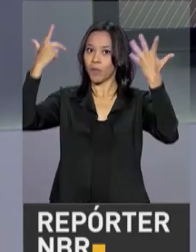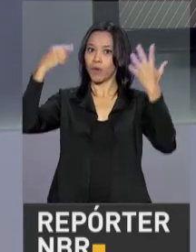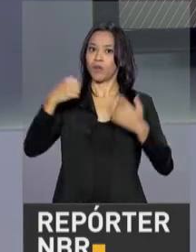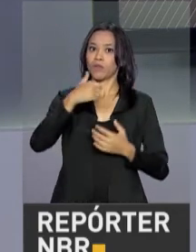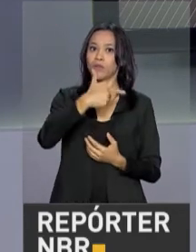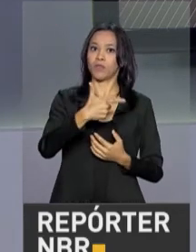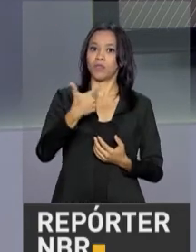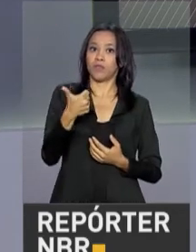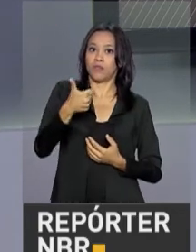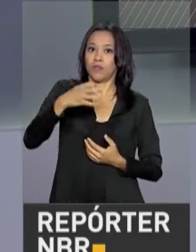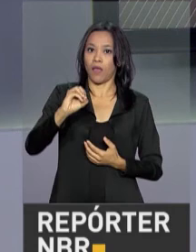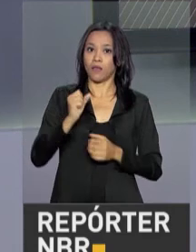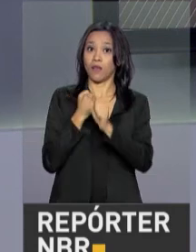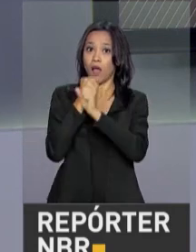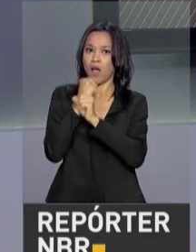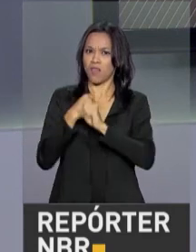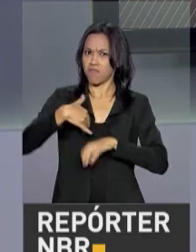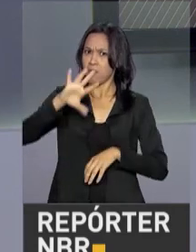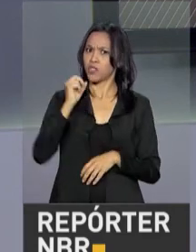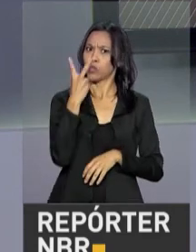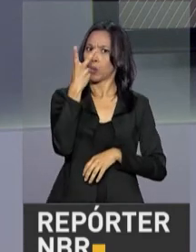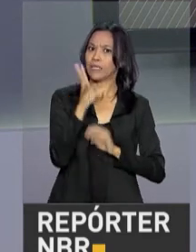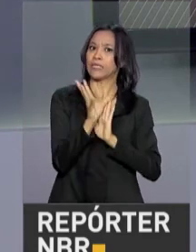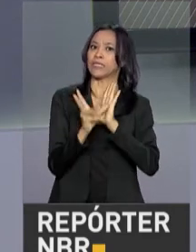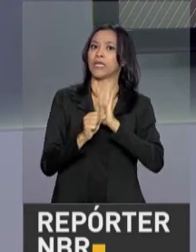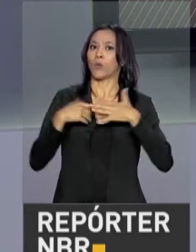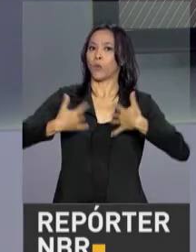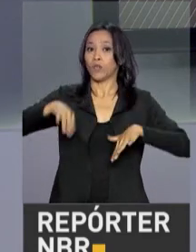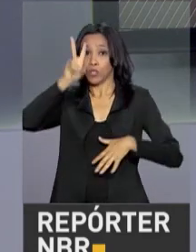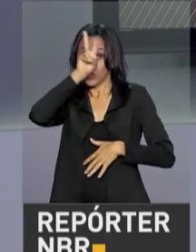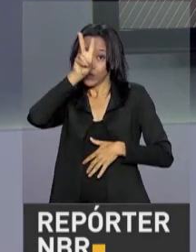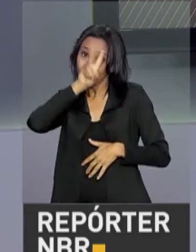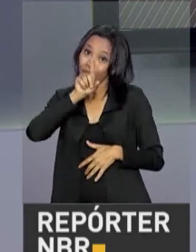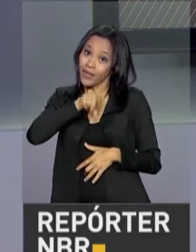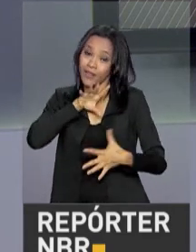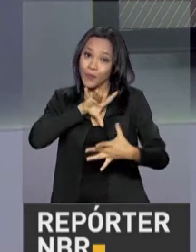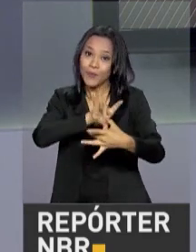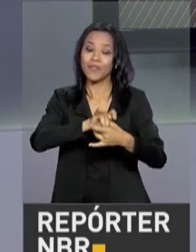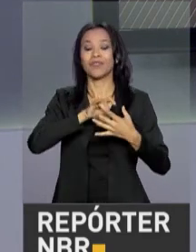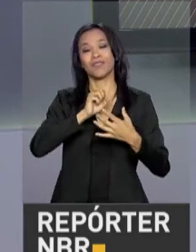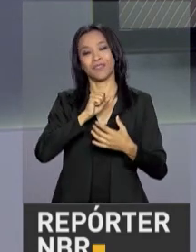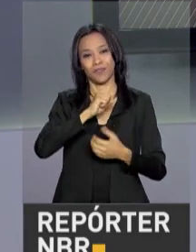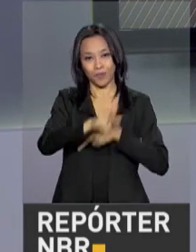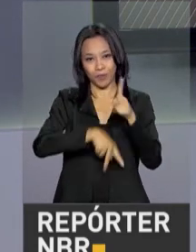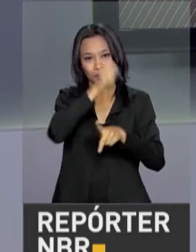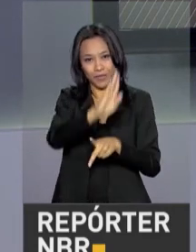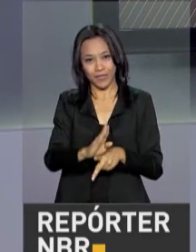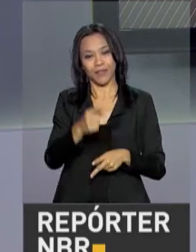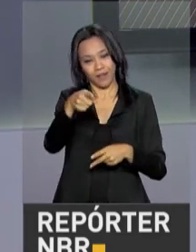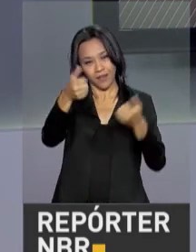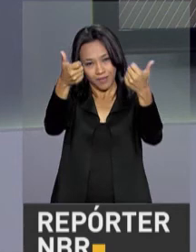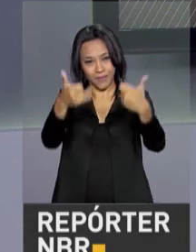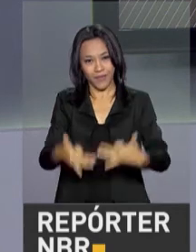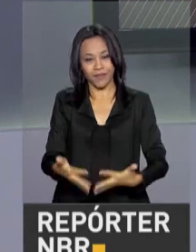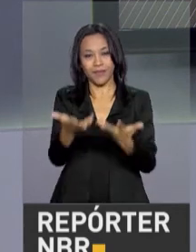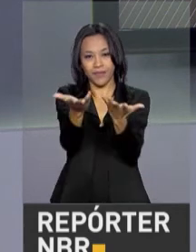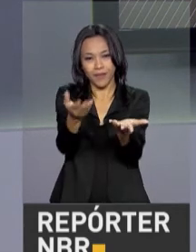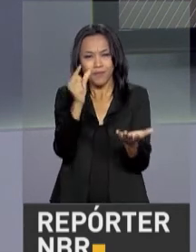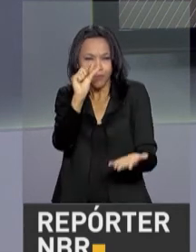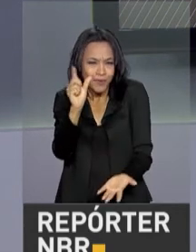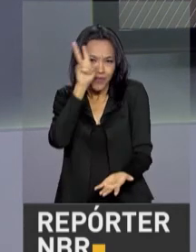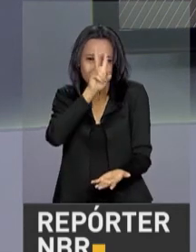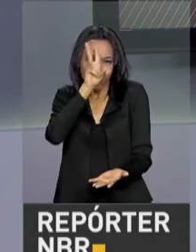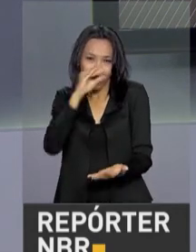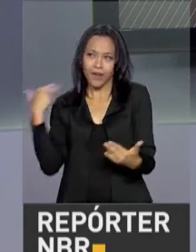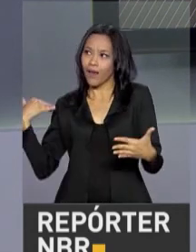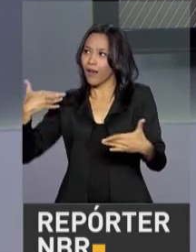anos, mais de dois séculos de uma história que faz parte da vida dos brasileiros. A repórter Cleide Lopes conta agora pra gente um pouco